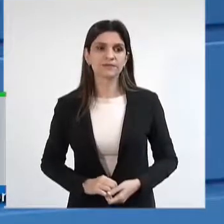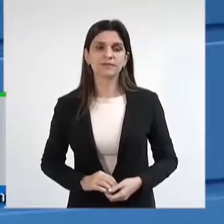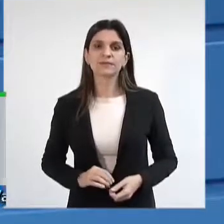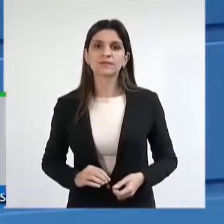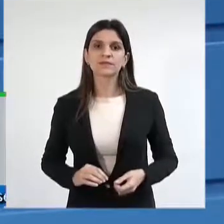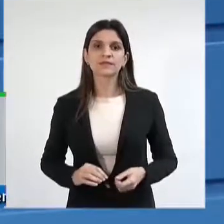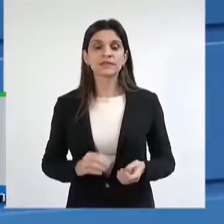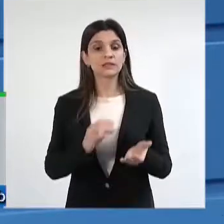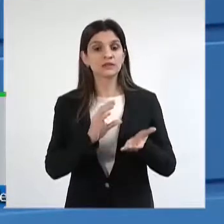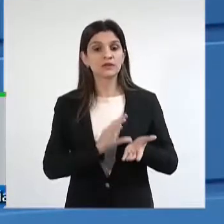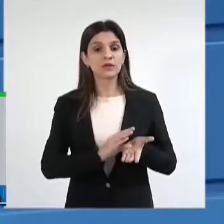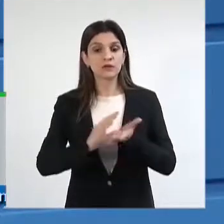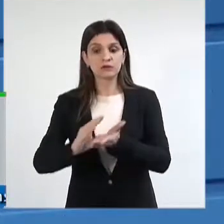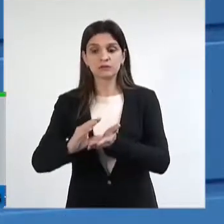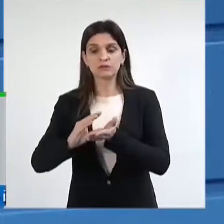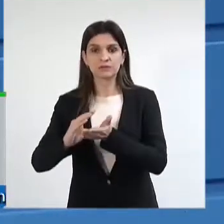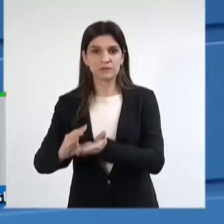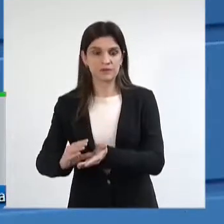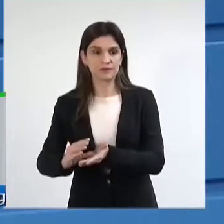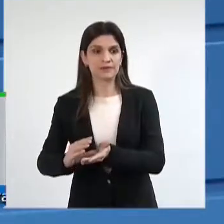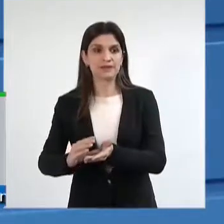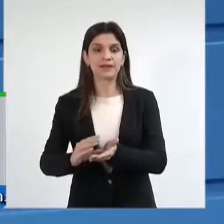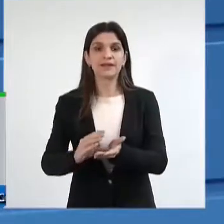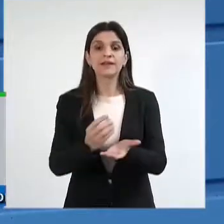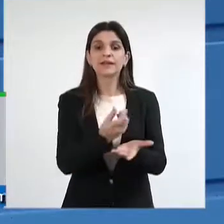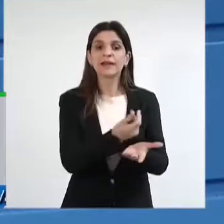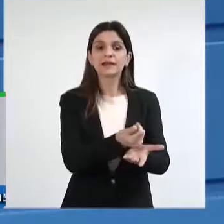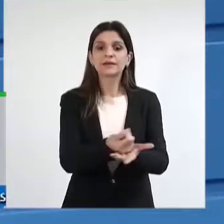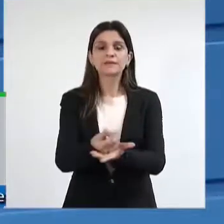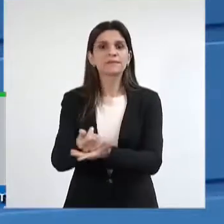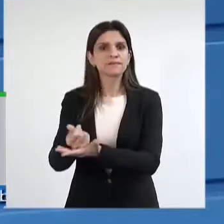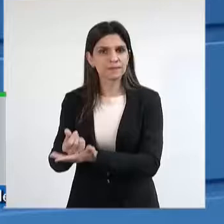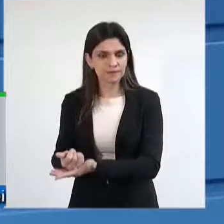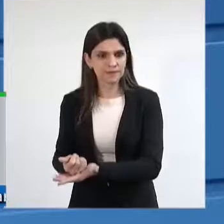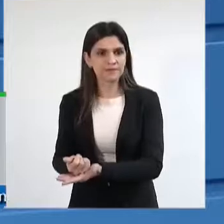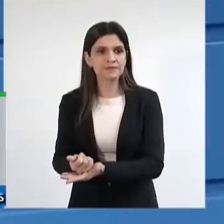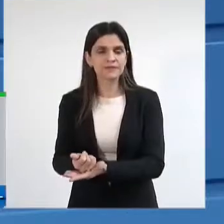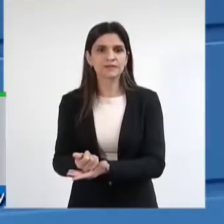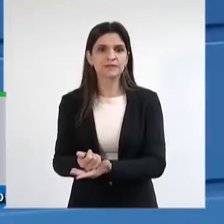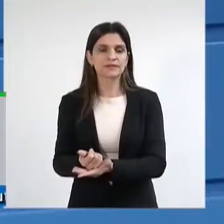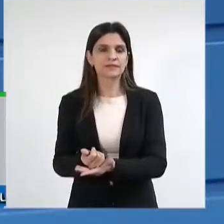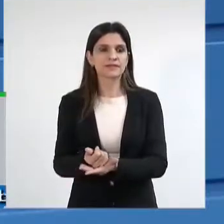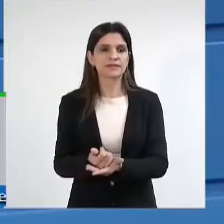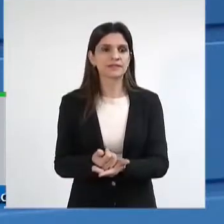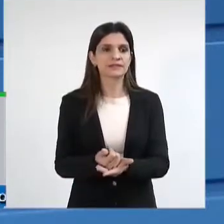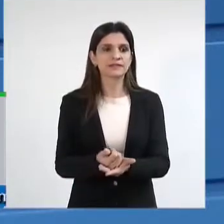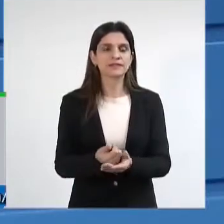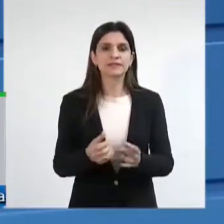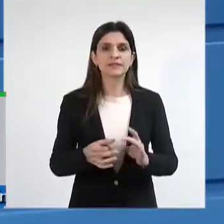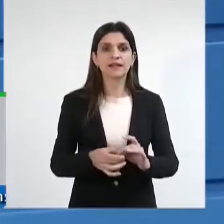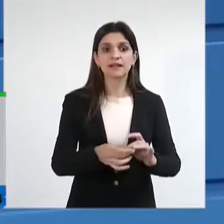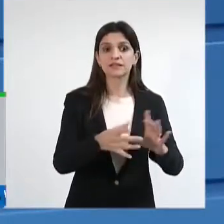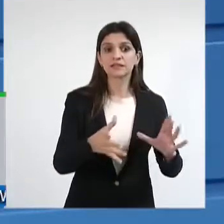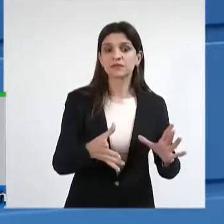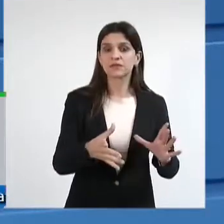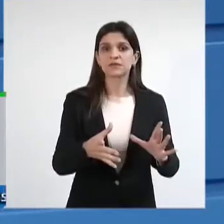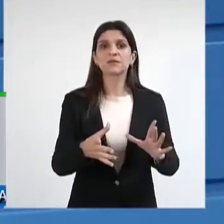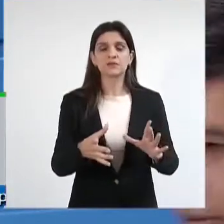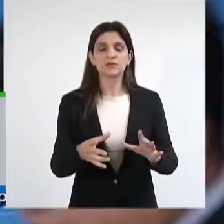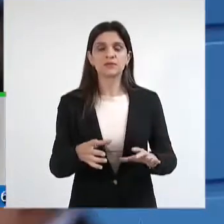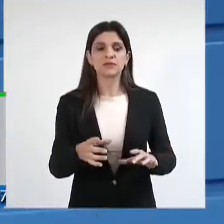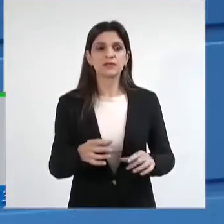nas despesas discricionárias, porque aquelas que são obrigatórias, por exemplo, o pagamento do